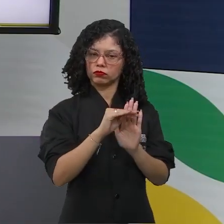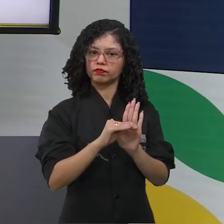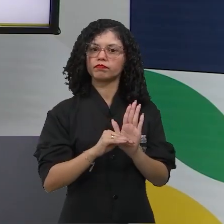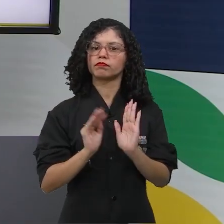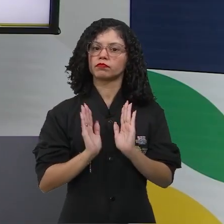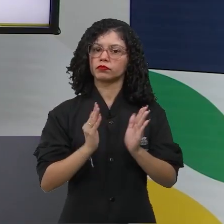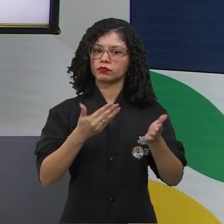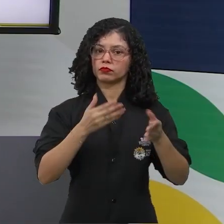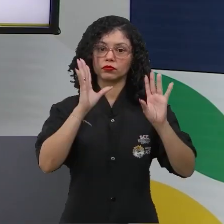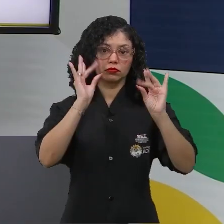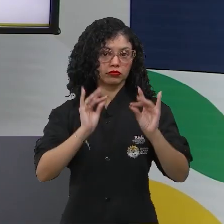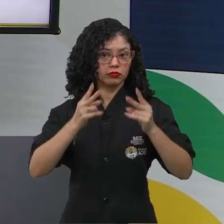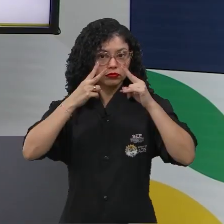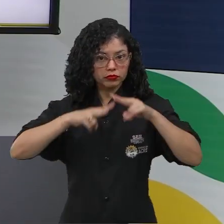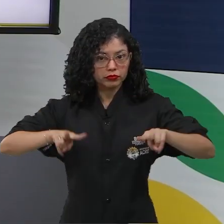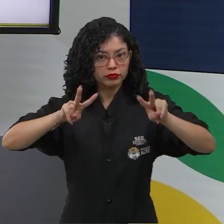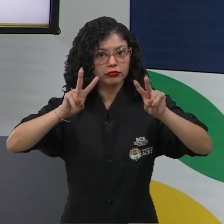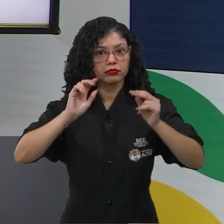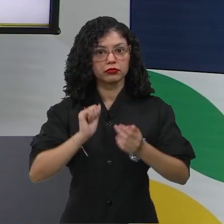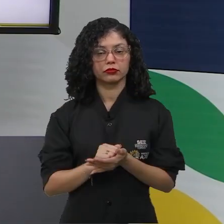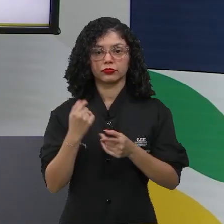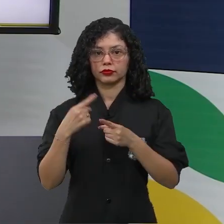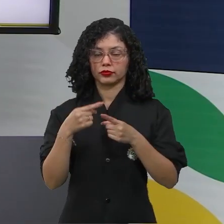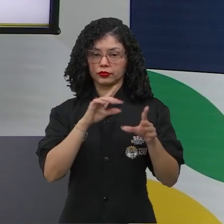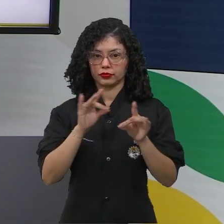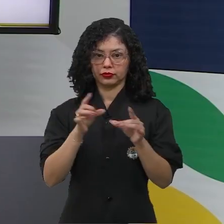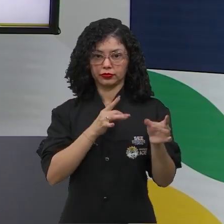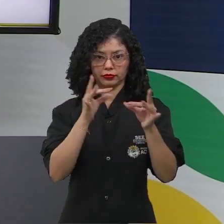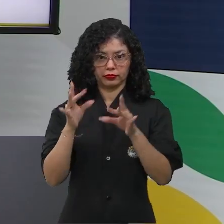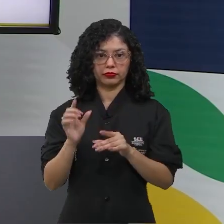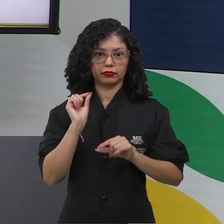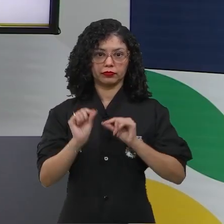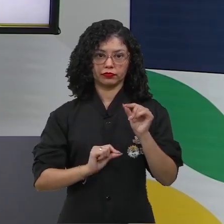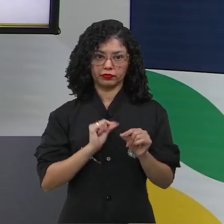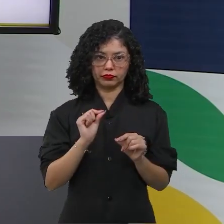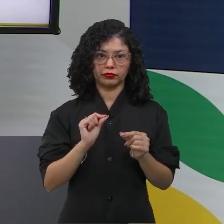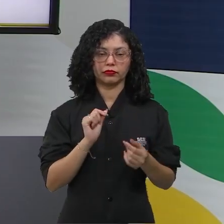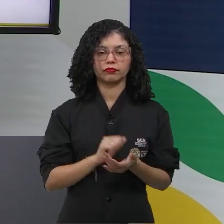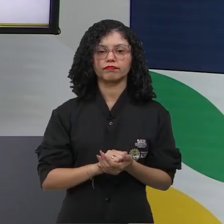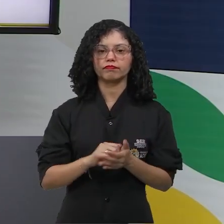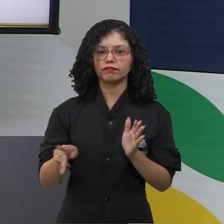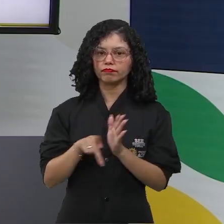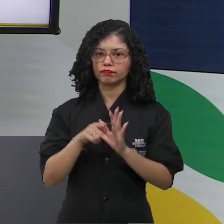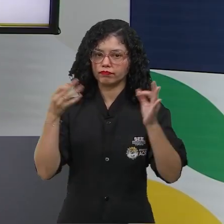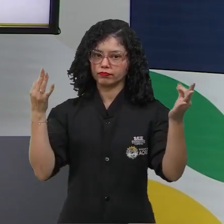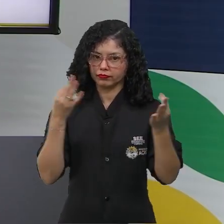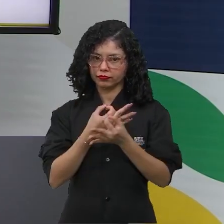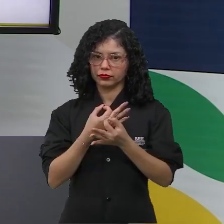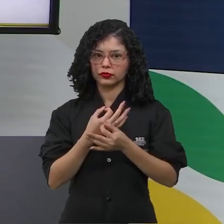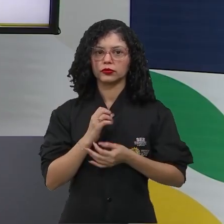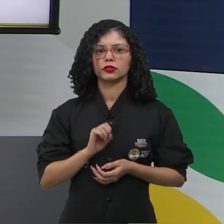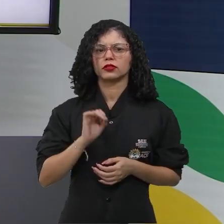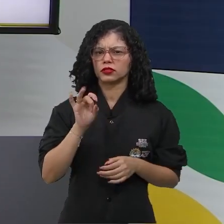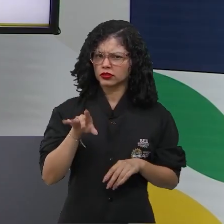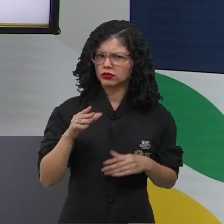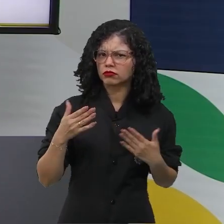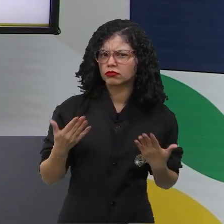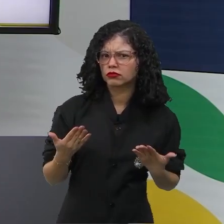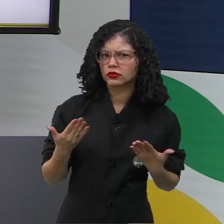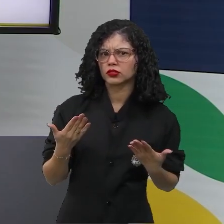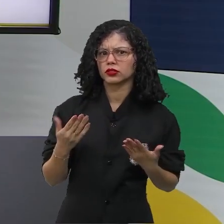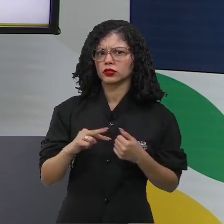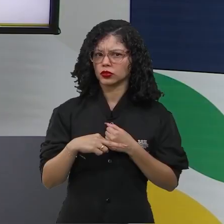fim estético visual, porque ela vende e induz o que é o ideal. Mas será que é ideal, já que tem